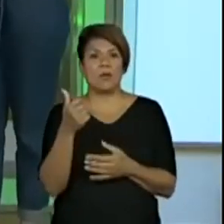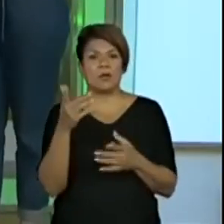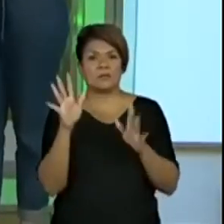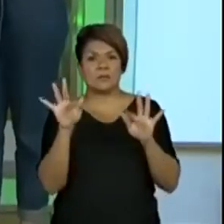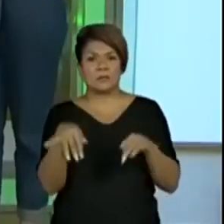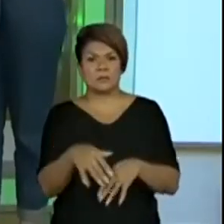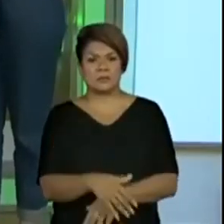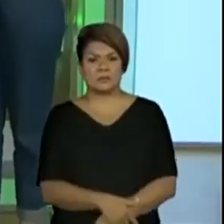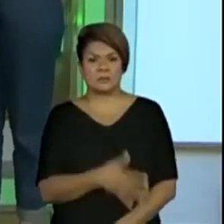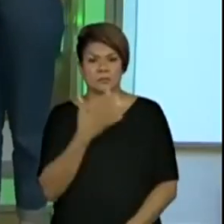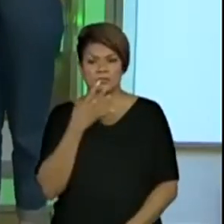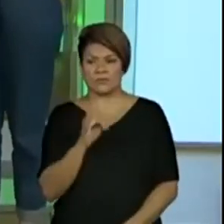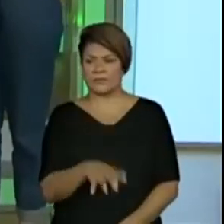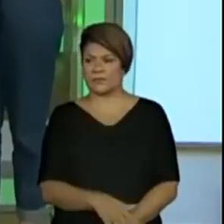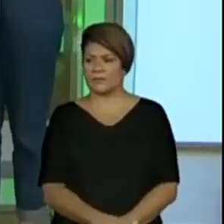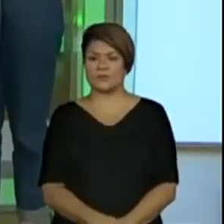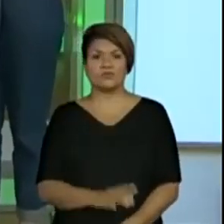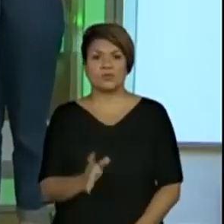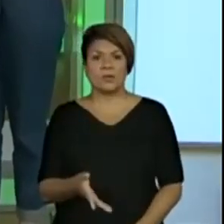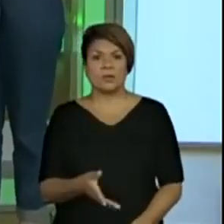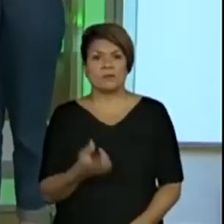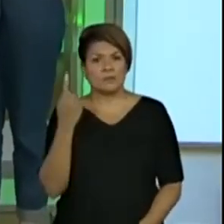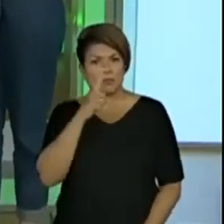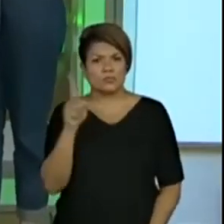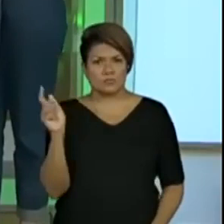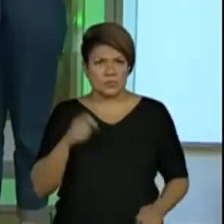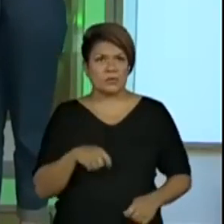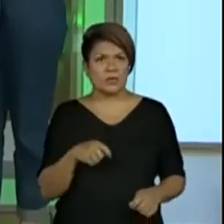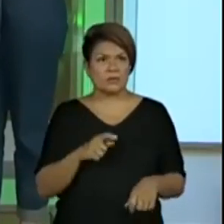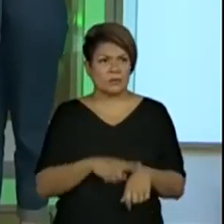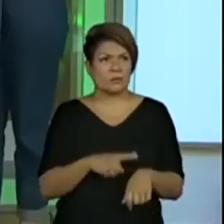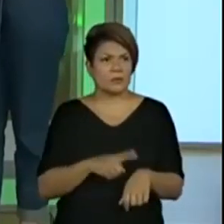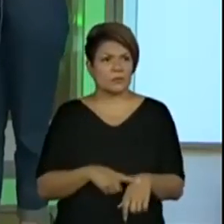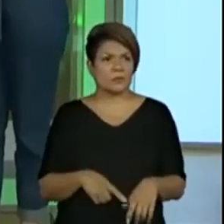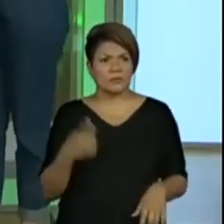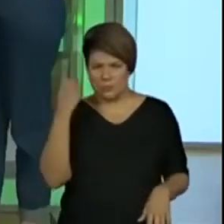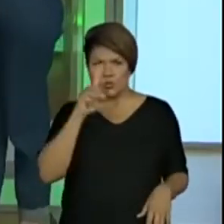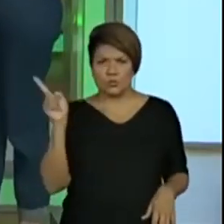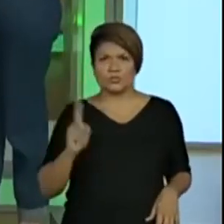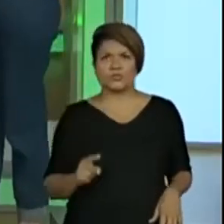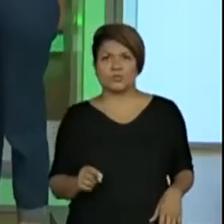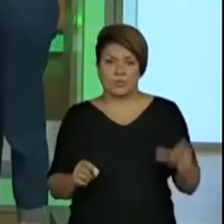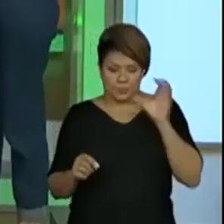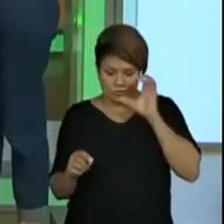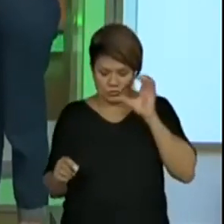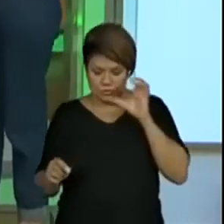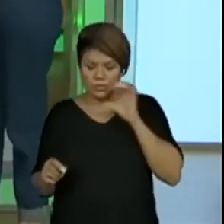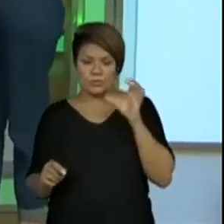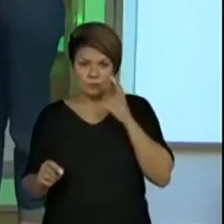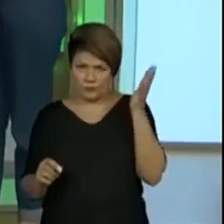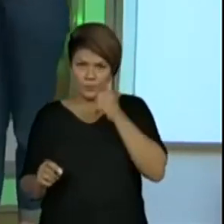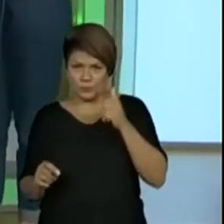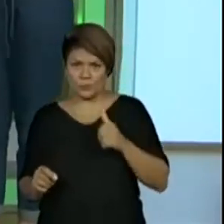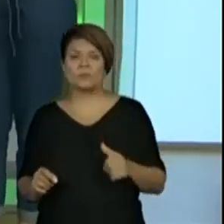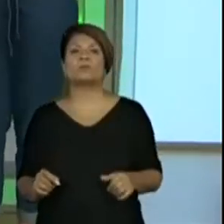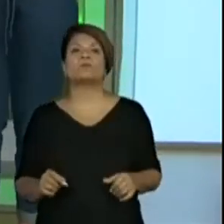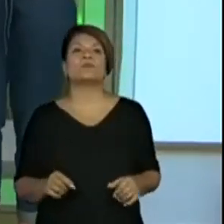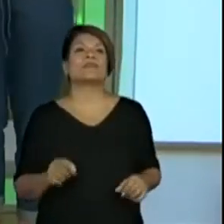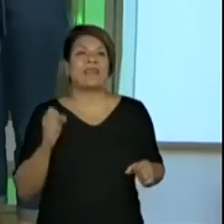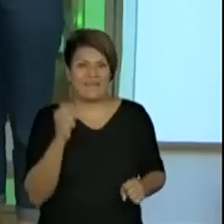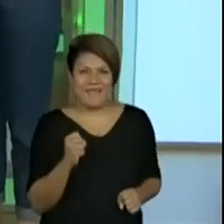tão rápido. Puxa vida. Vamos ver se dá para fazer o último rapidinho, Vamos professora? Lá. Vamos lá, pode passar. No rapidinho? No rapidinho.